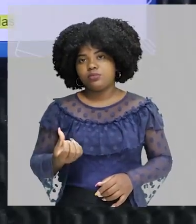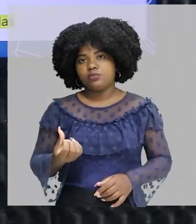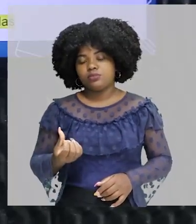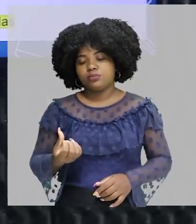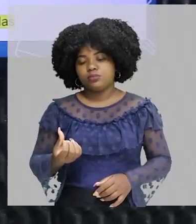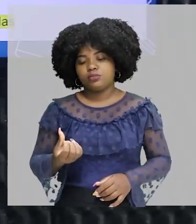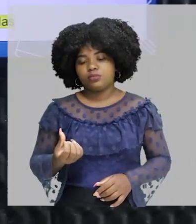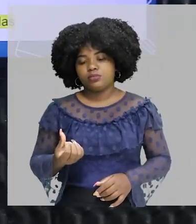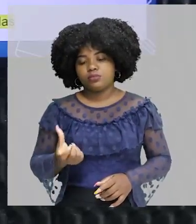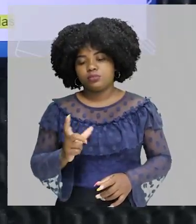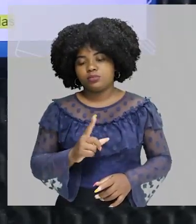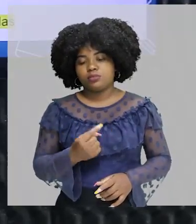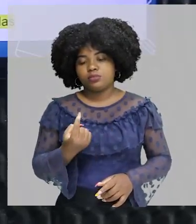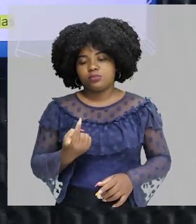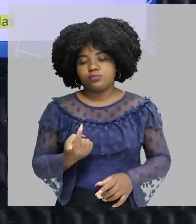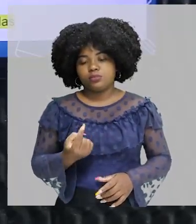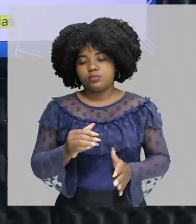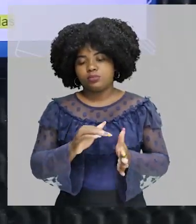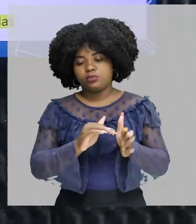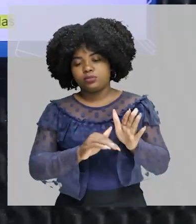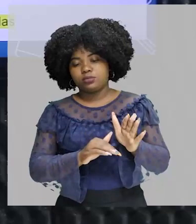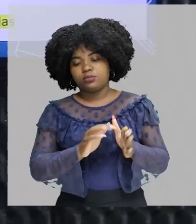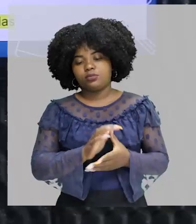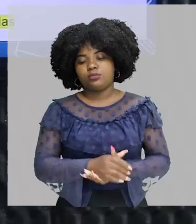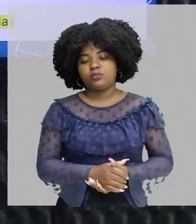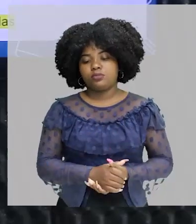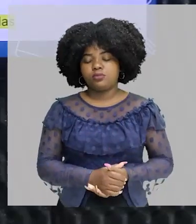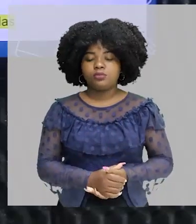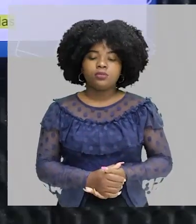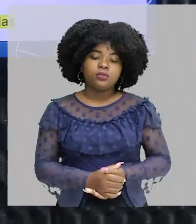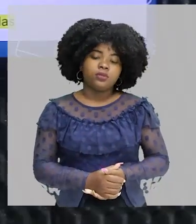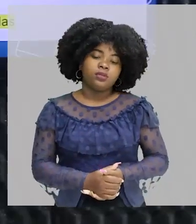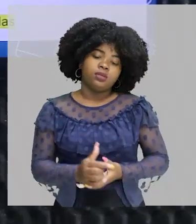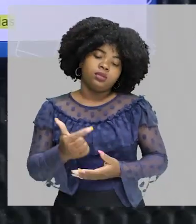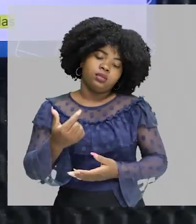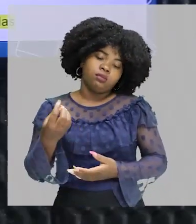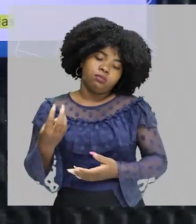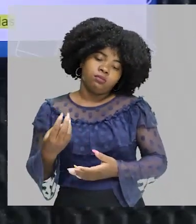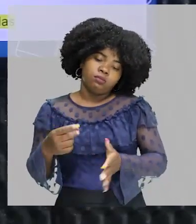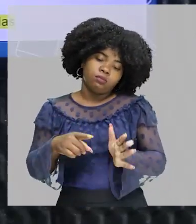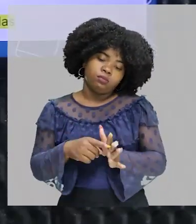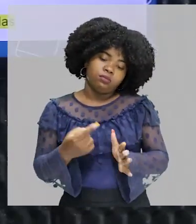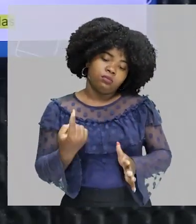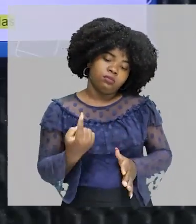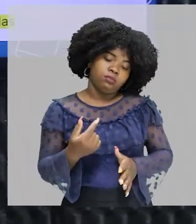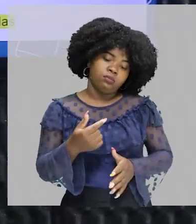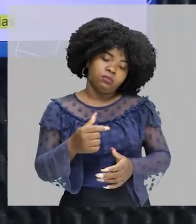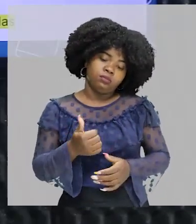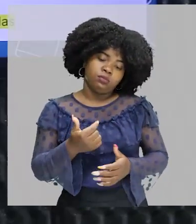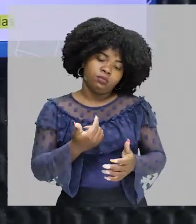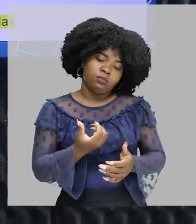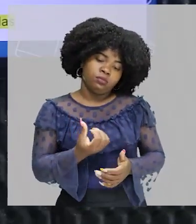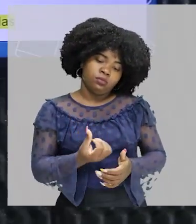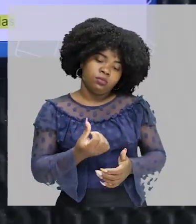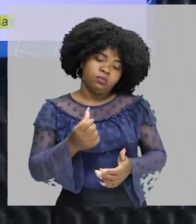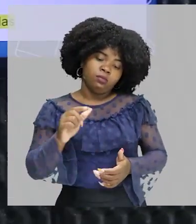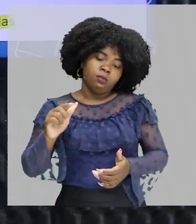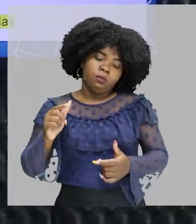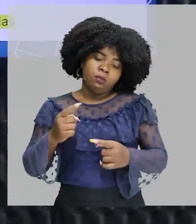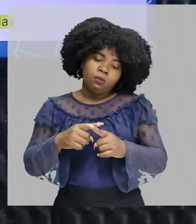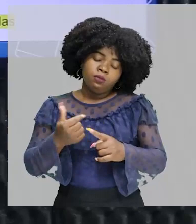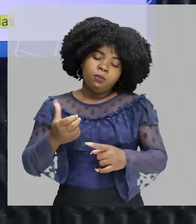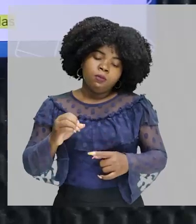unidade a nossa potência. 23 menos 1, 22. 6 vezes 10 elevado a